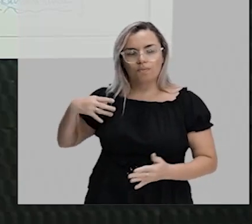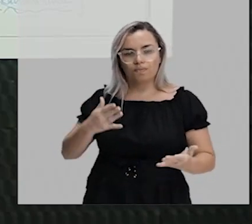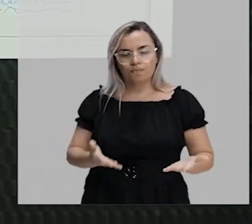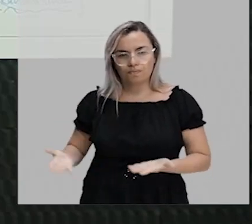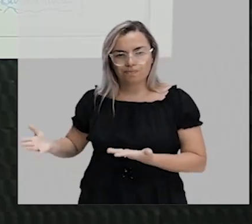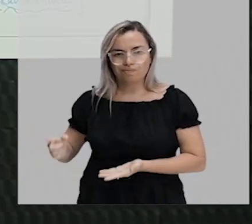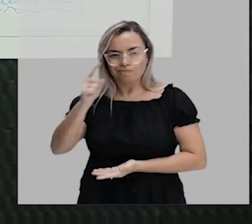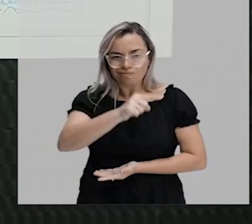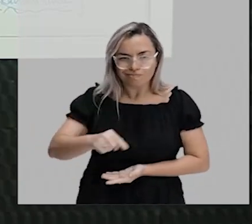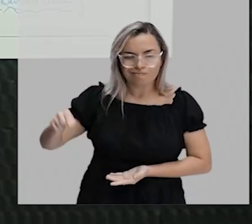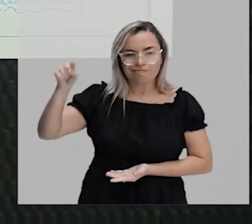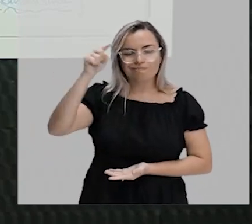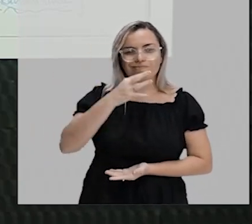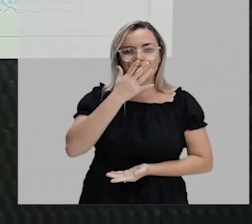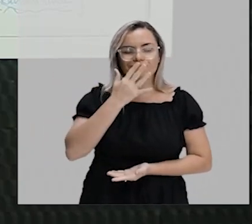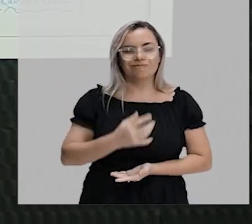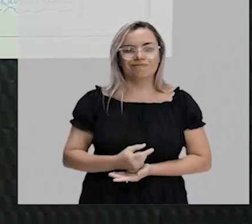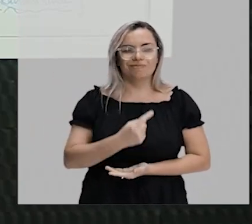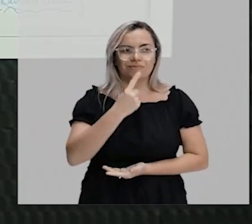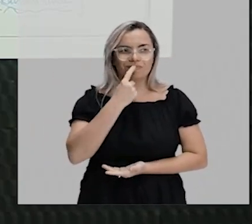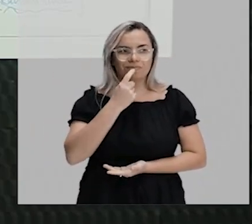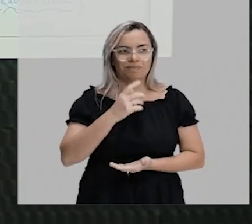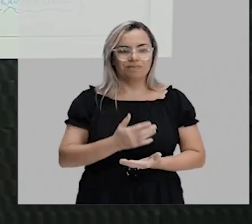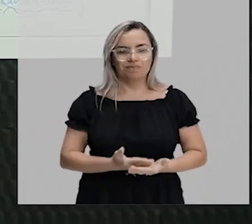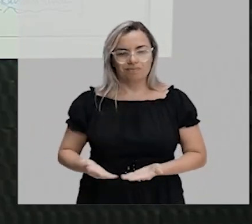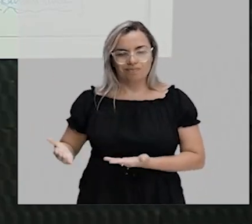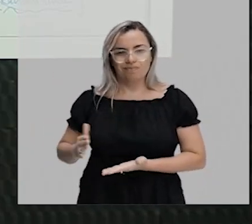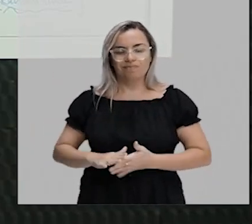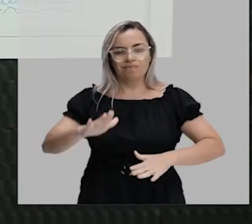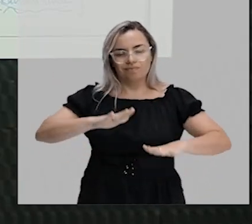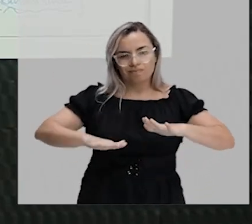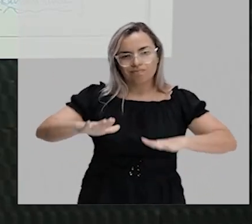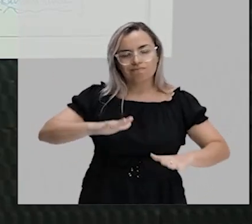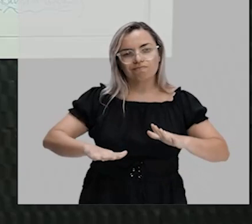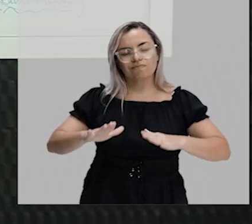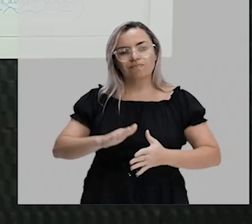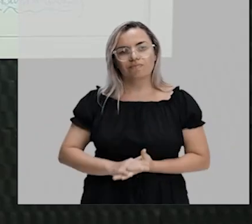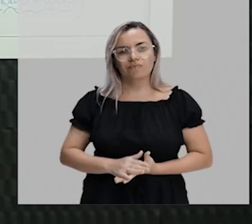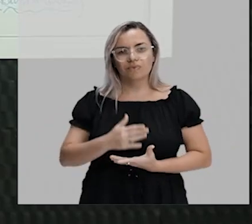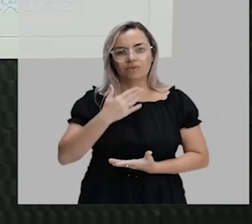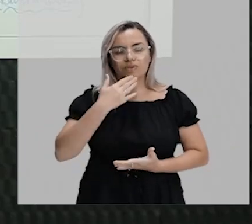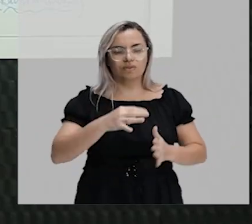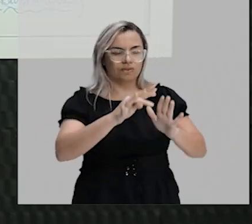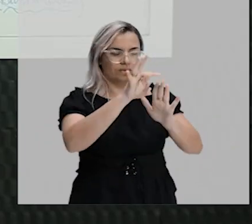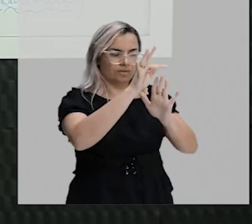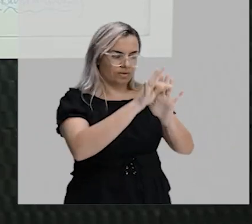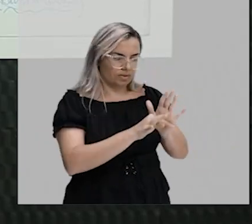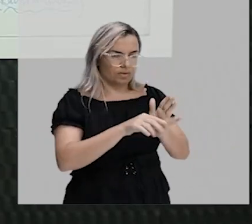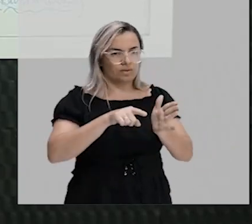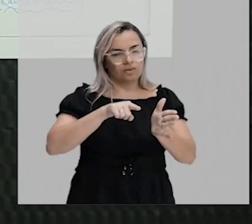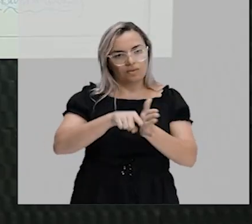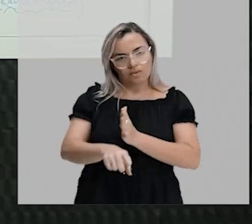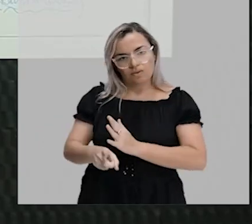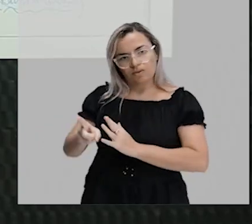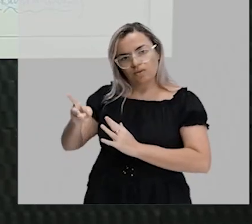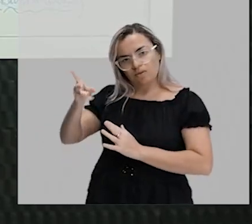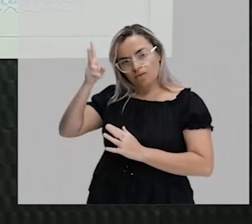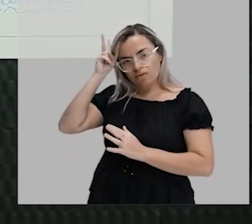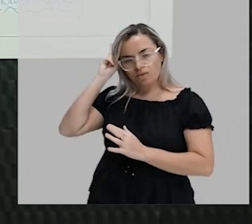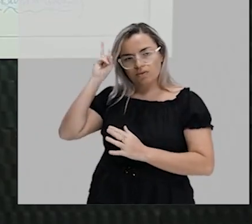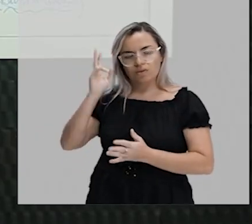vermelho aqui para ele. Olha a setinha. Uma das grandes pedidas em textos, questões e